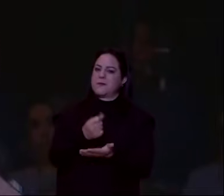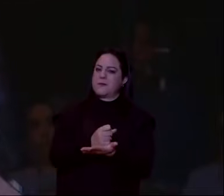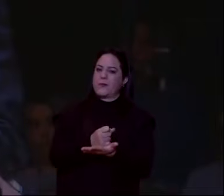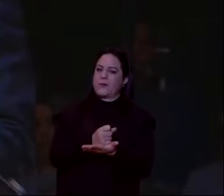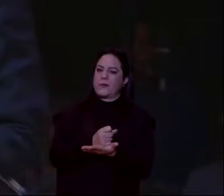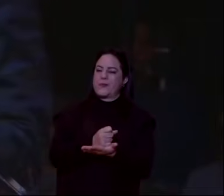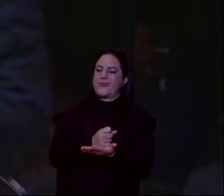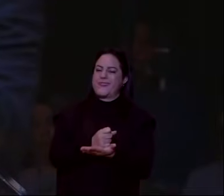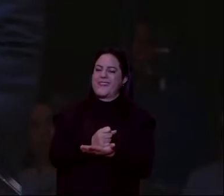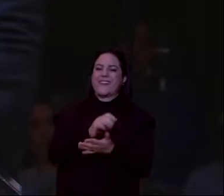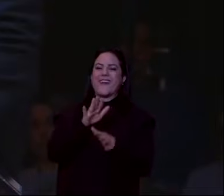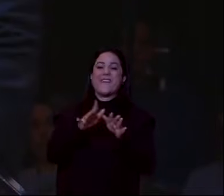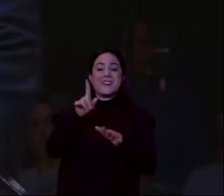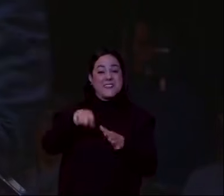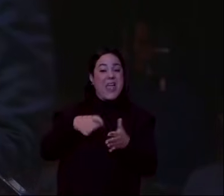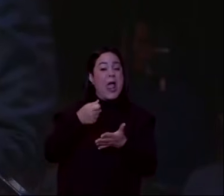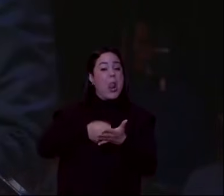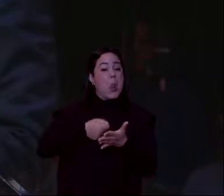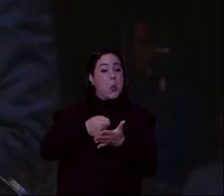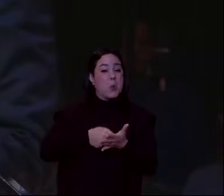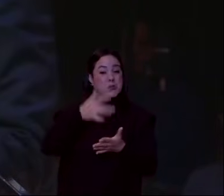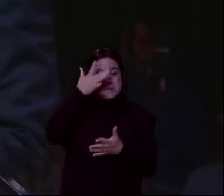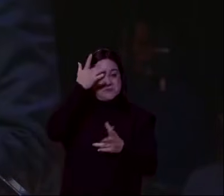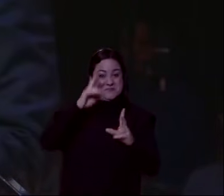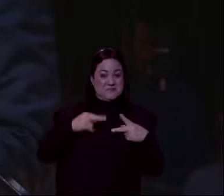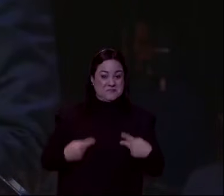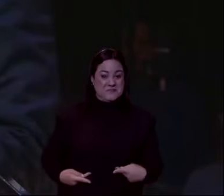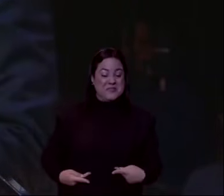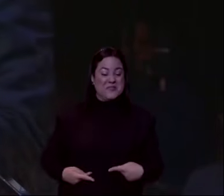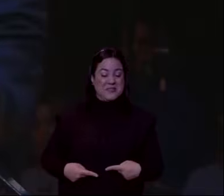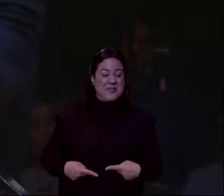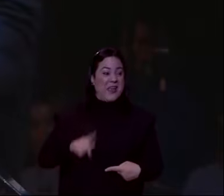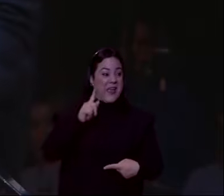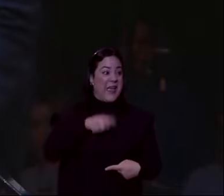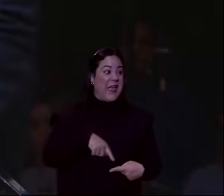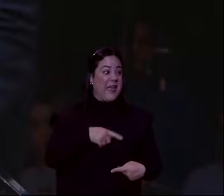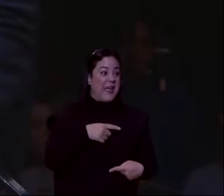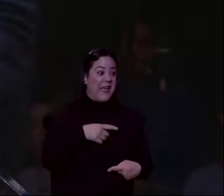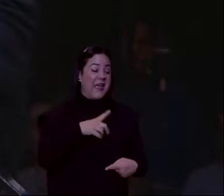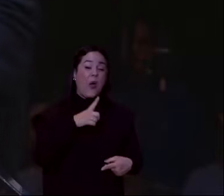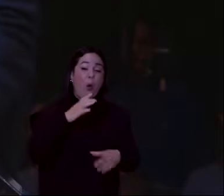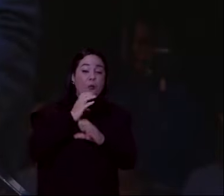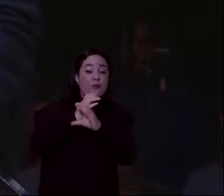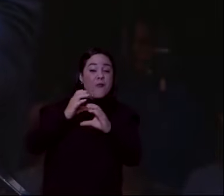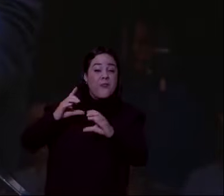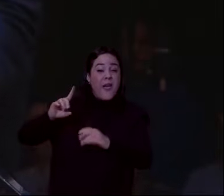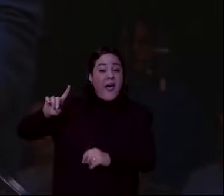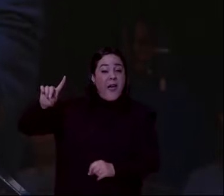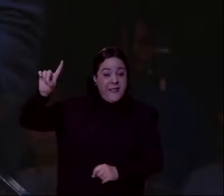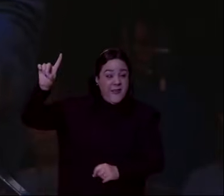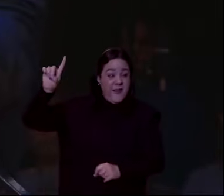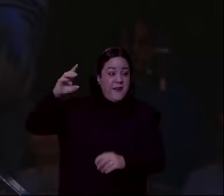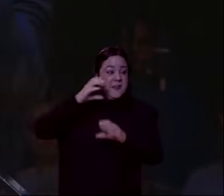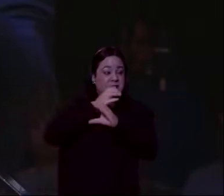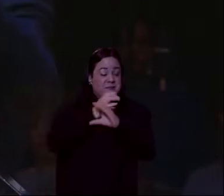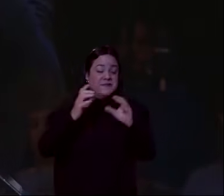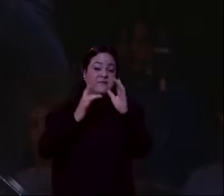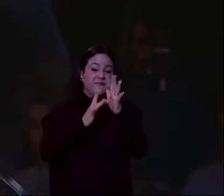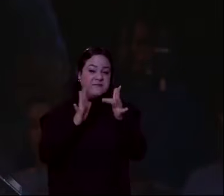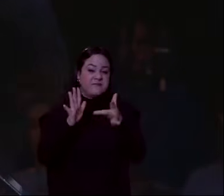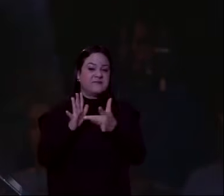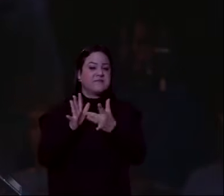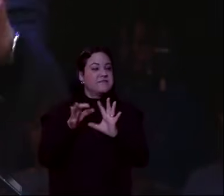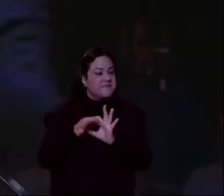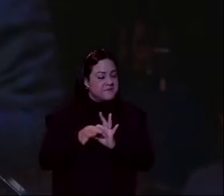E talvez essa seja a maior luta do ser humano, é saber que você tem que se lançar aos pés de Jesus e